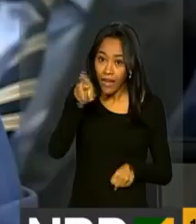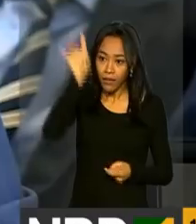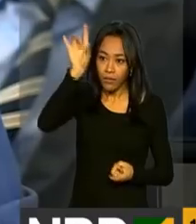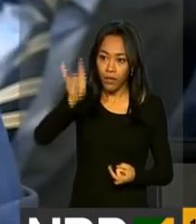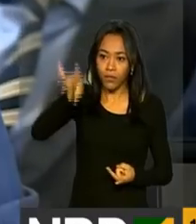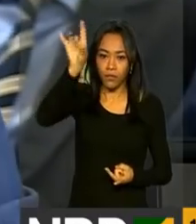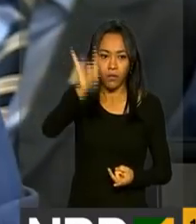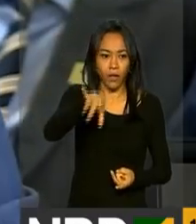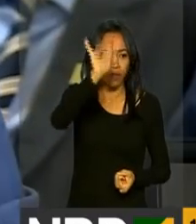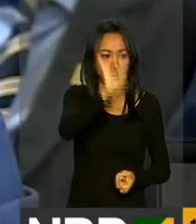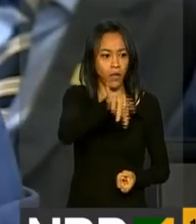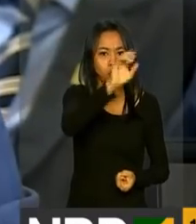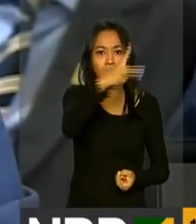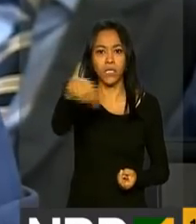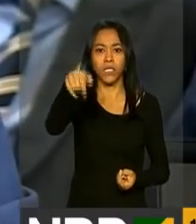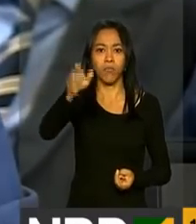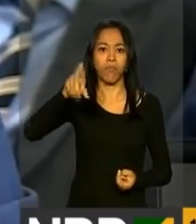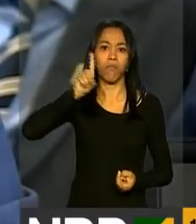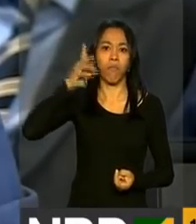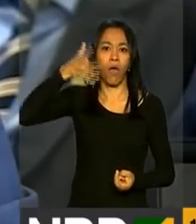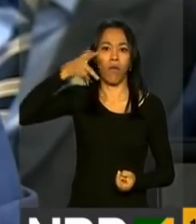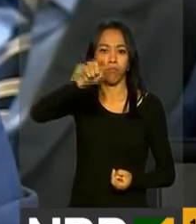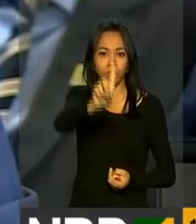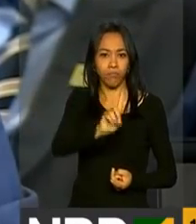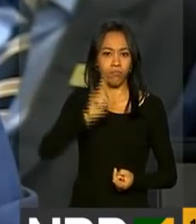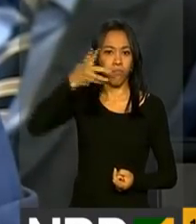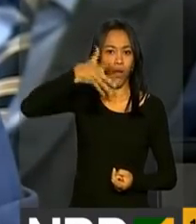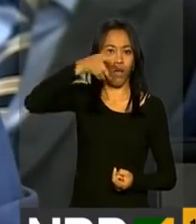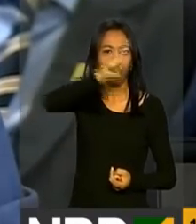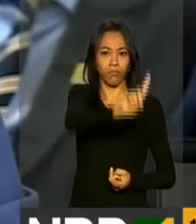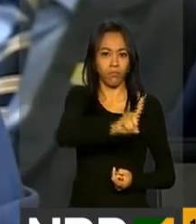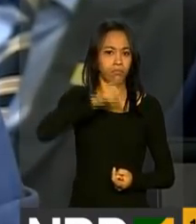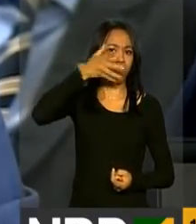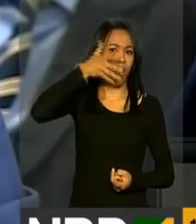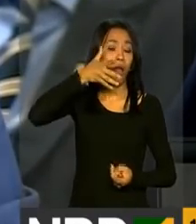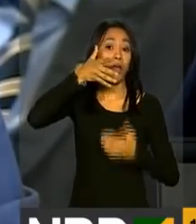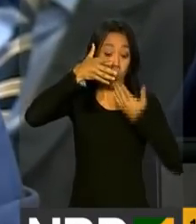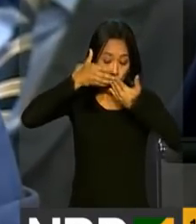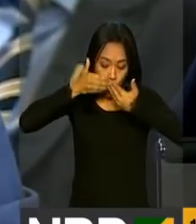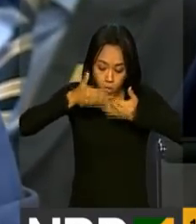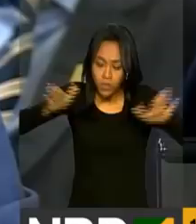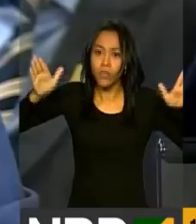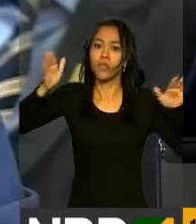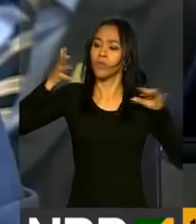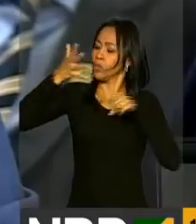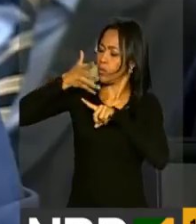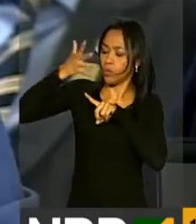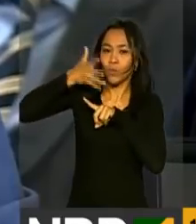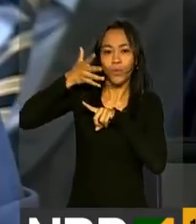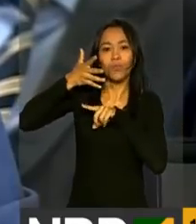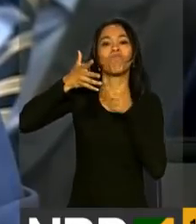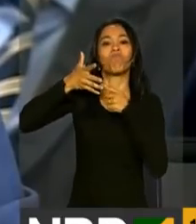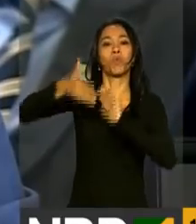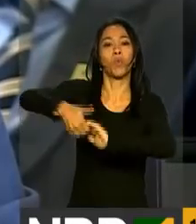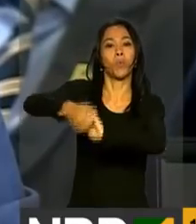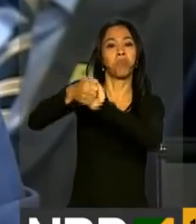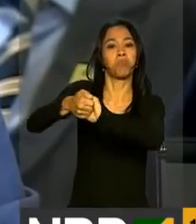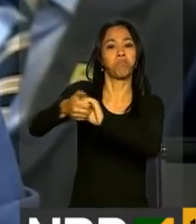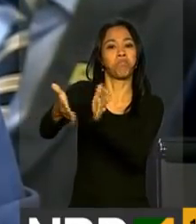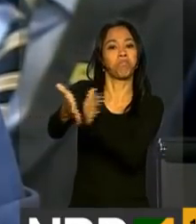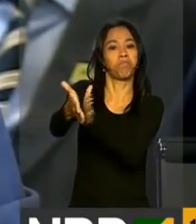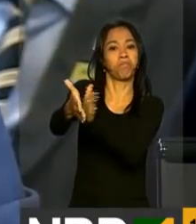estado que tomava a palavra e preambular mente naturalmente ele cumprimentava o brasil